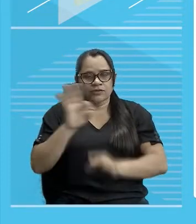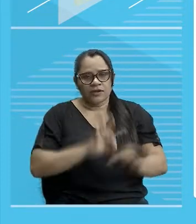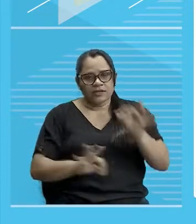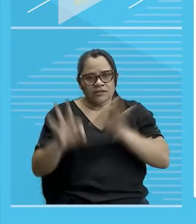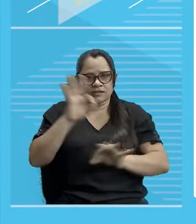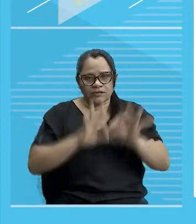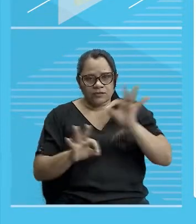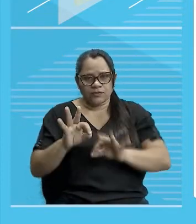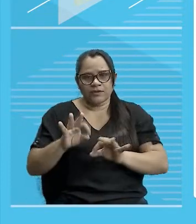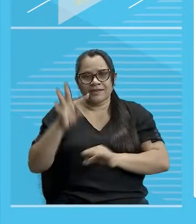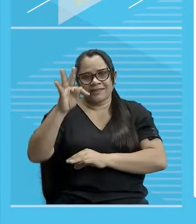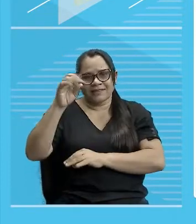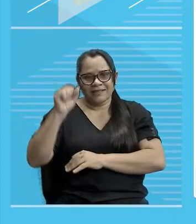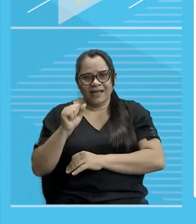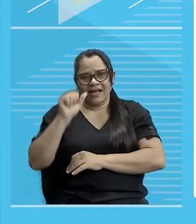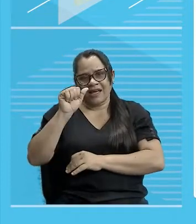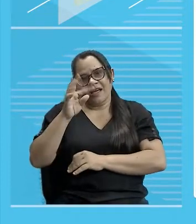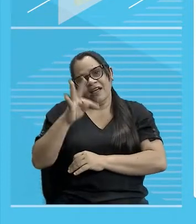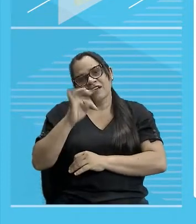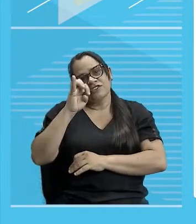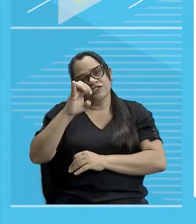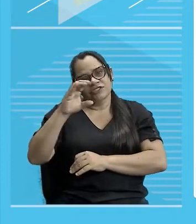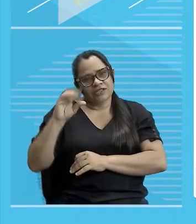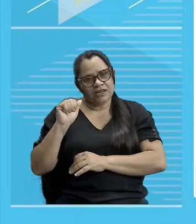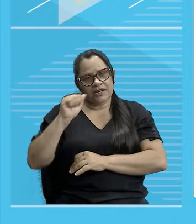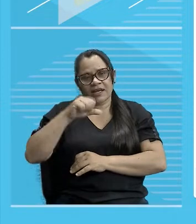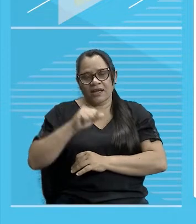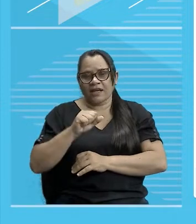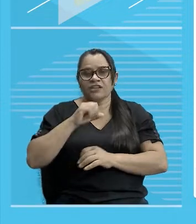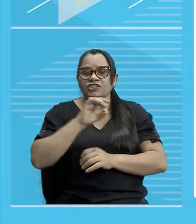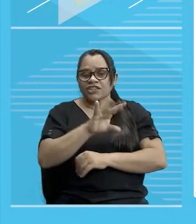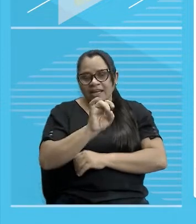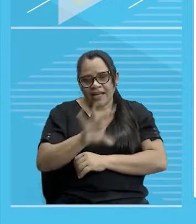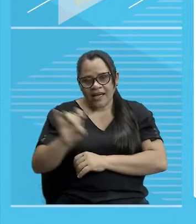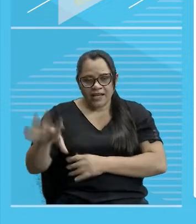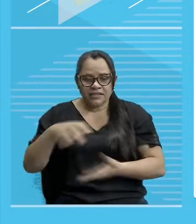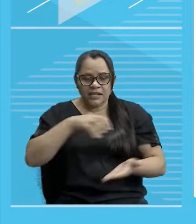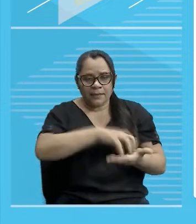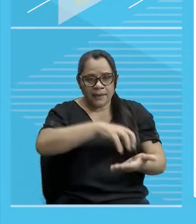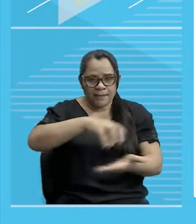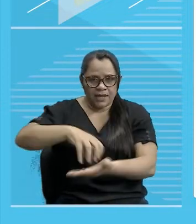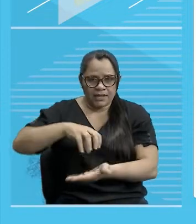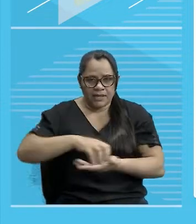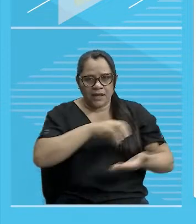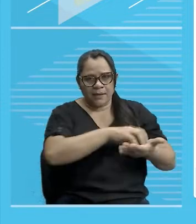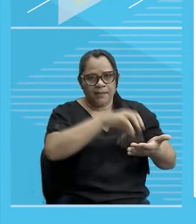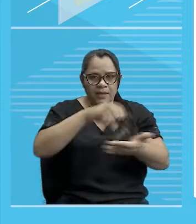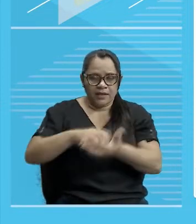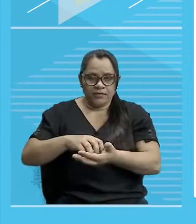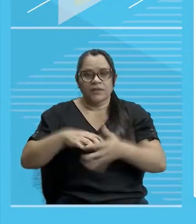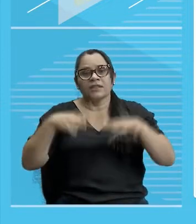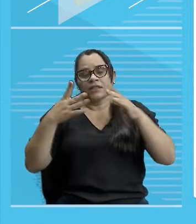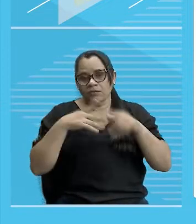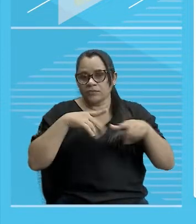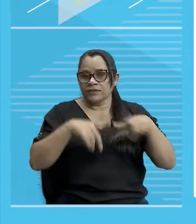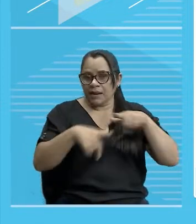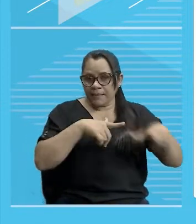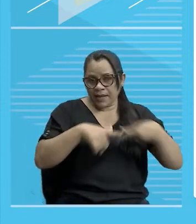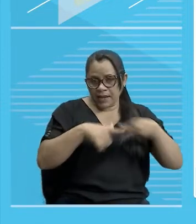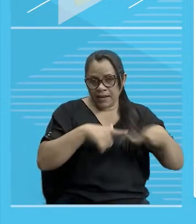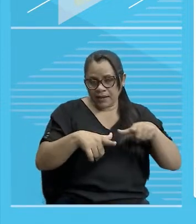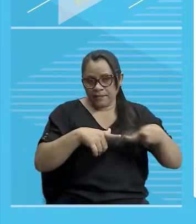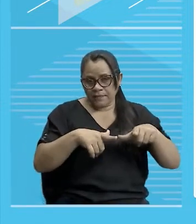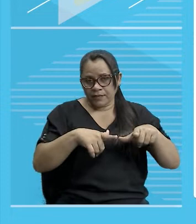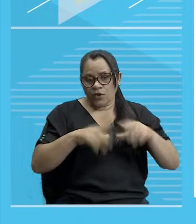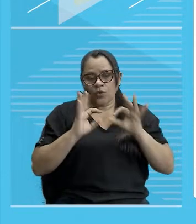de cada departamento em planos operacionais para cada tarefa ou seja ele trabalha com certeza e regularidade